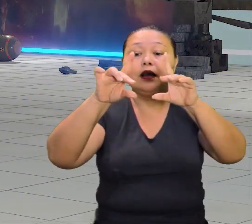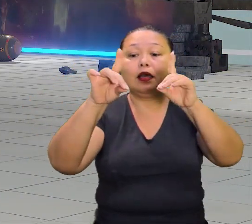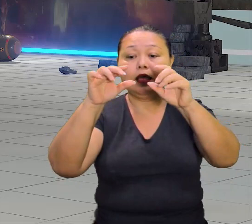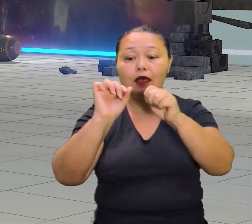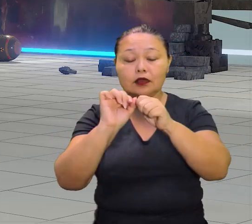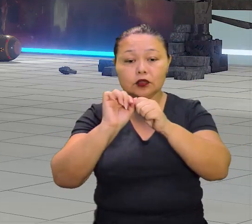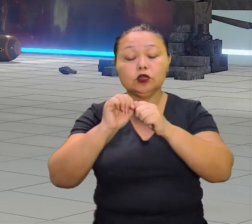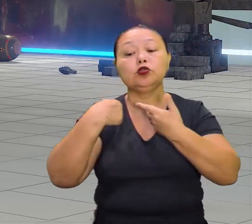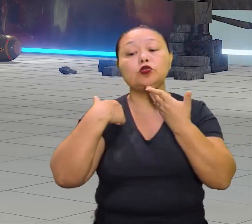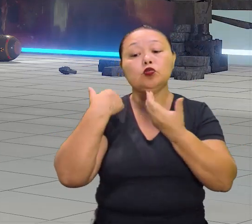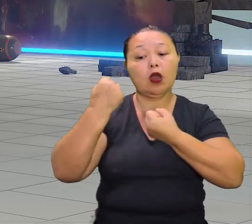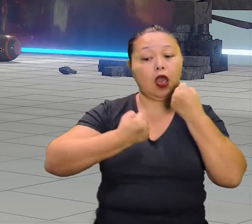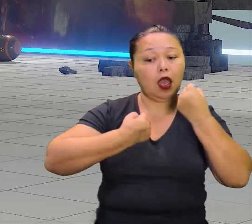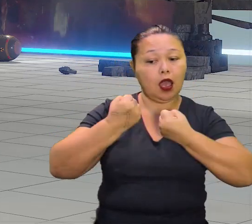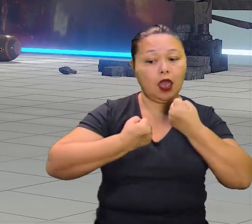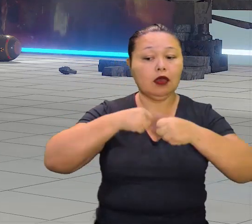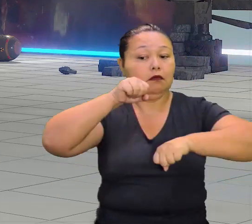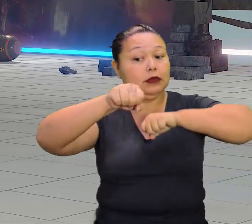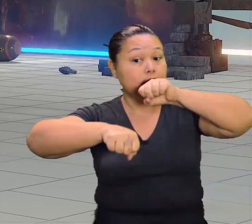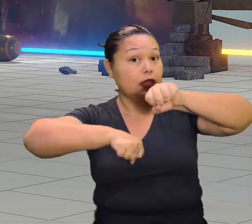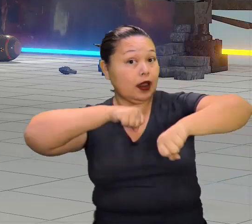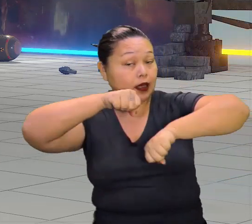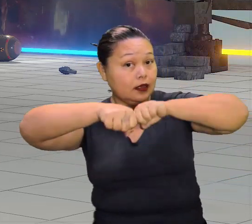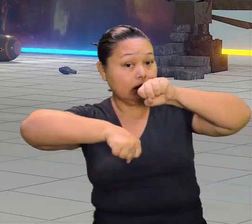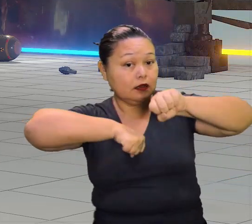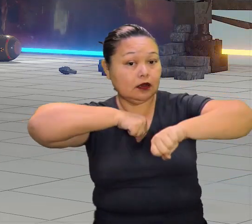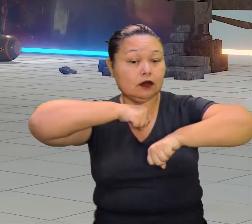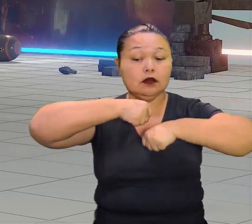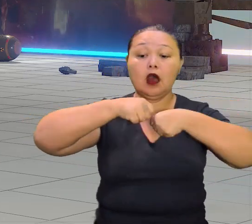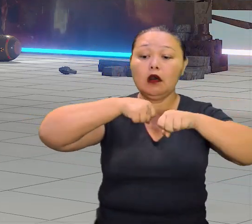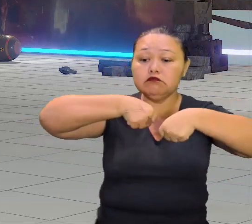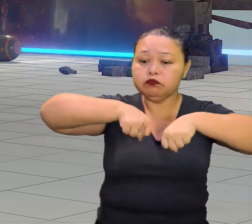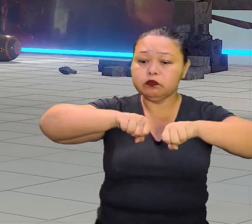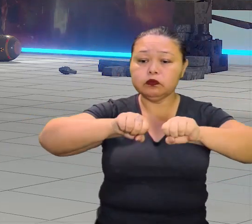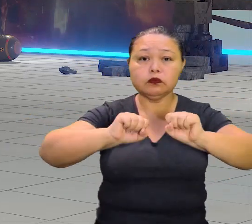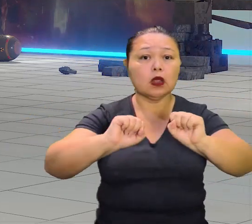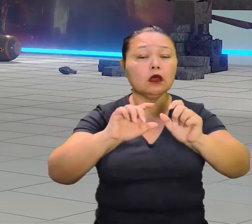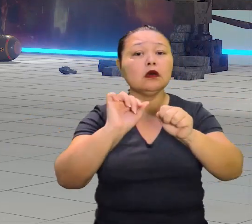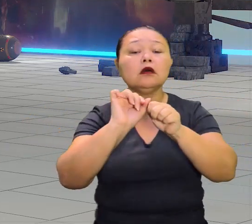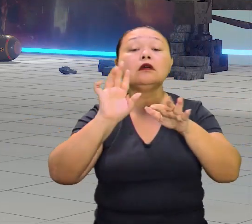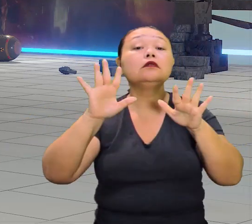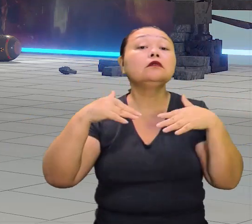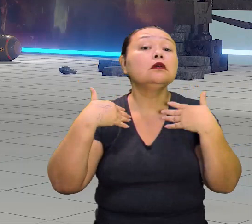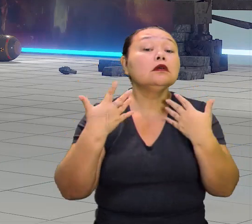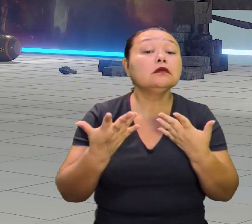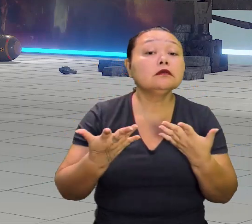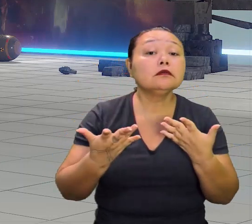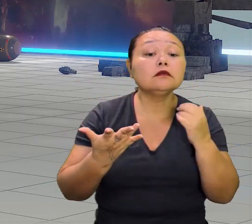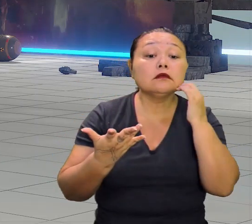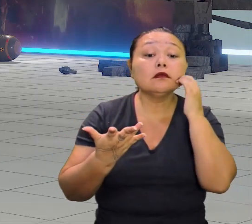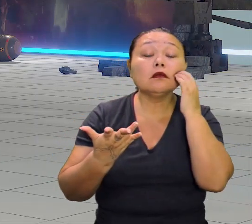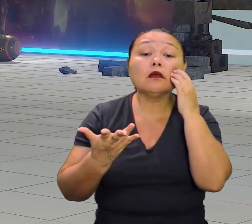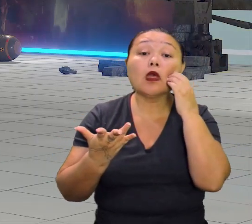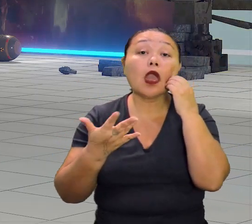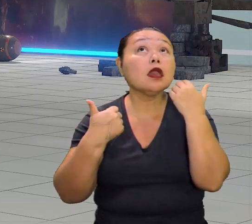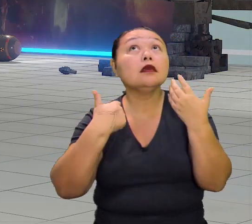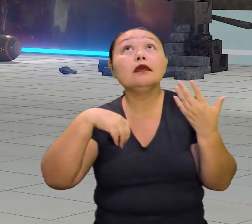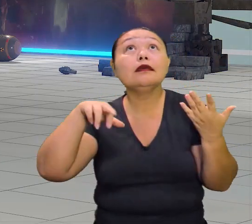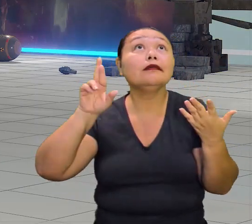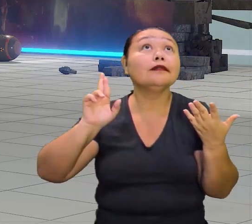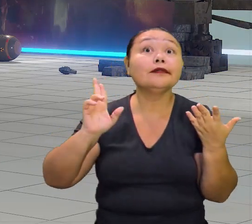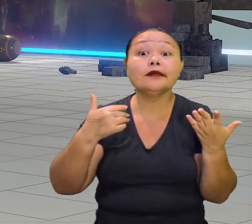de um carro. Uma bicicleta, de uma moto. E aí, mas quem